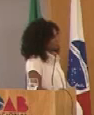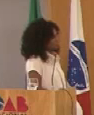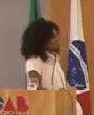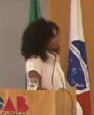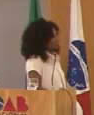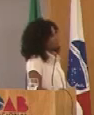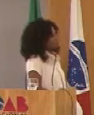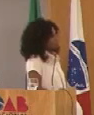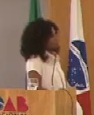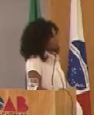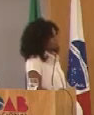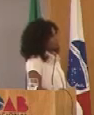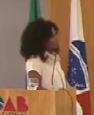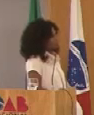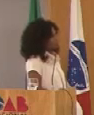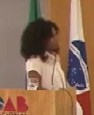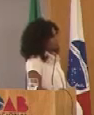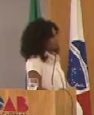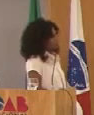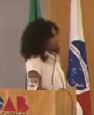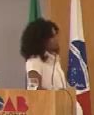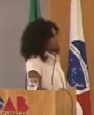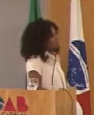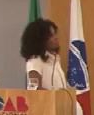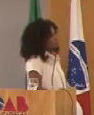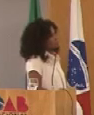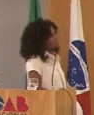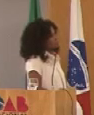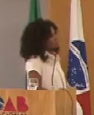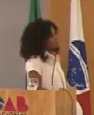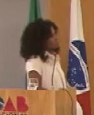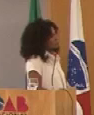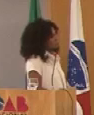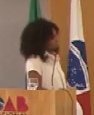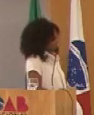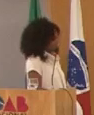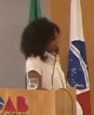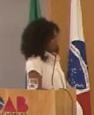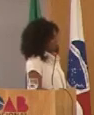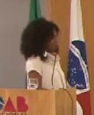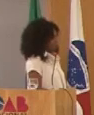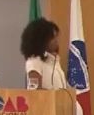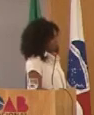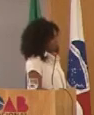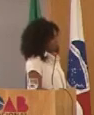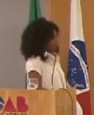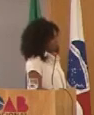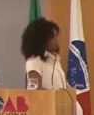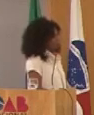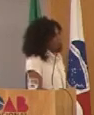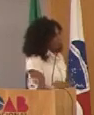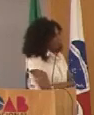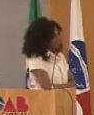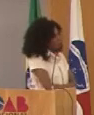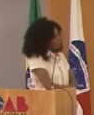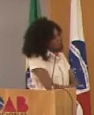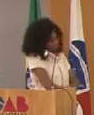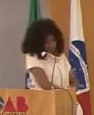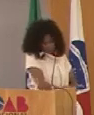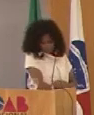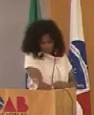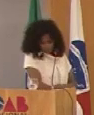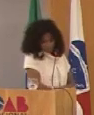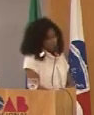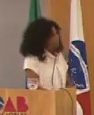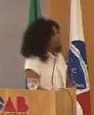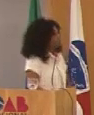Que é o Estado que está colocado. Eu ia falar uma palavra, mas vai ficar meio pesada para o local, para o ambiente. A gente é